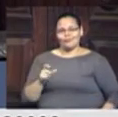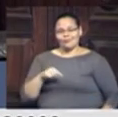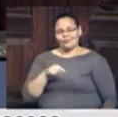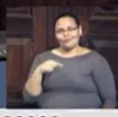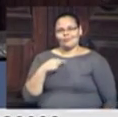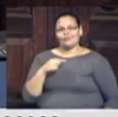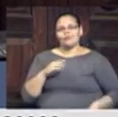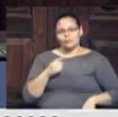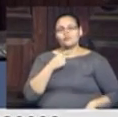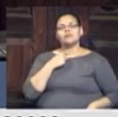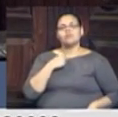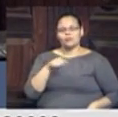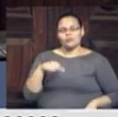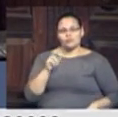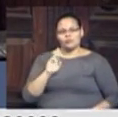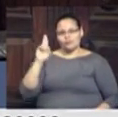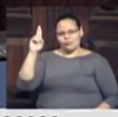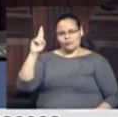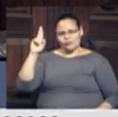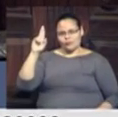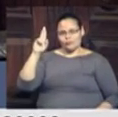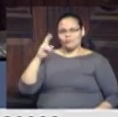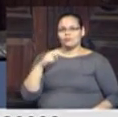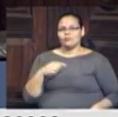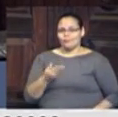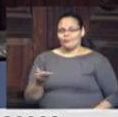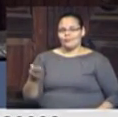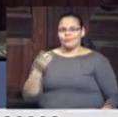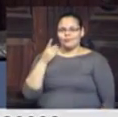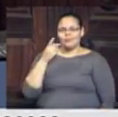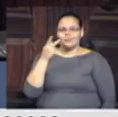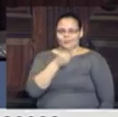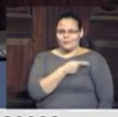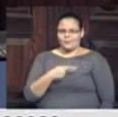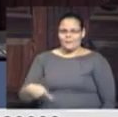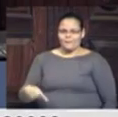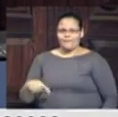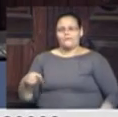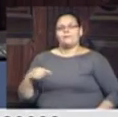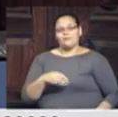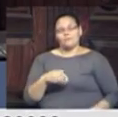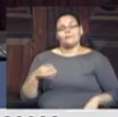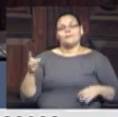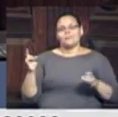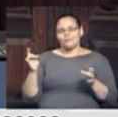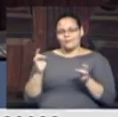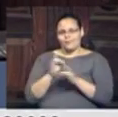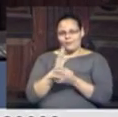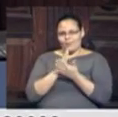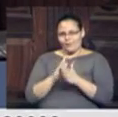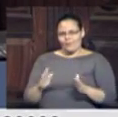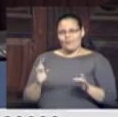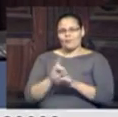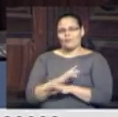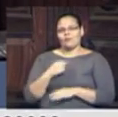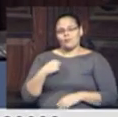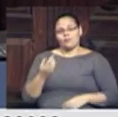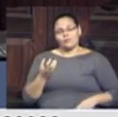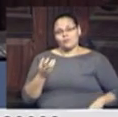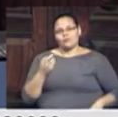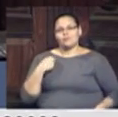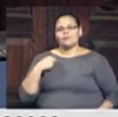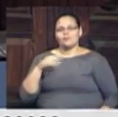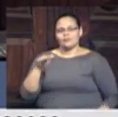deseja aqueles que nós representamos. Senhora Presidente, ao encerrar, eu queria dizer e chamar aqui